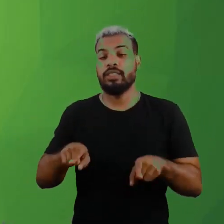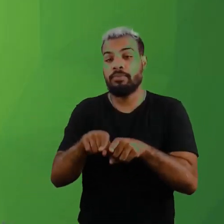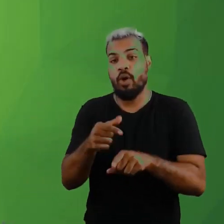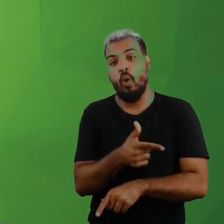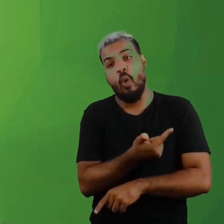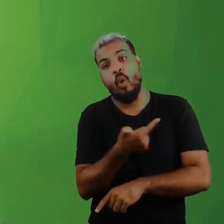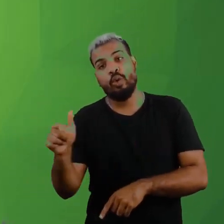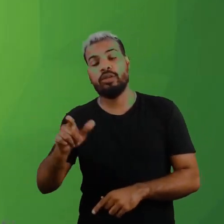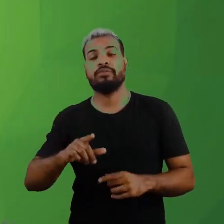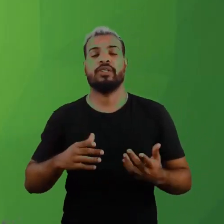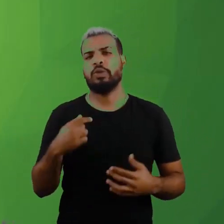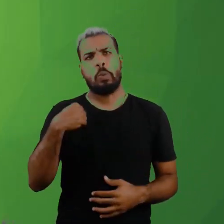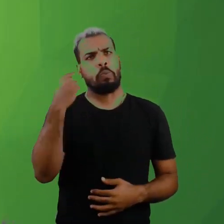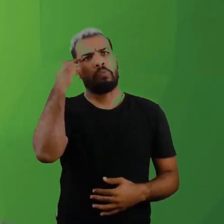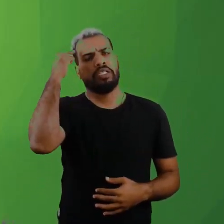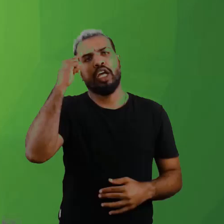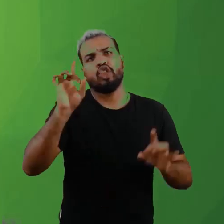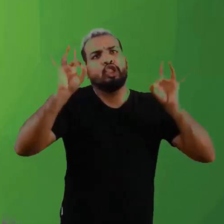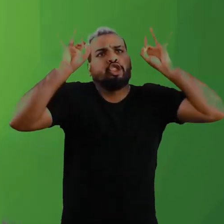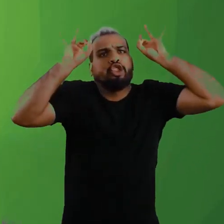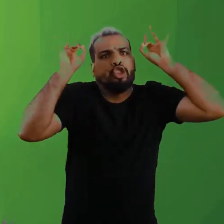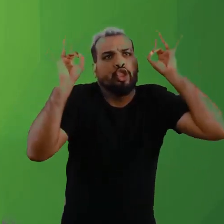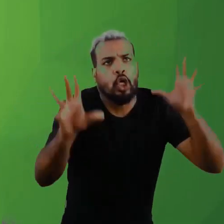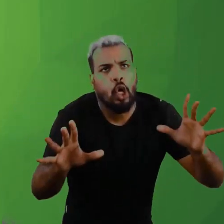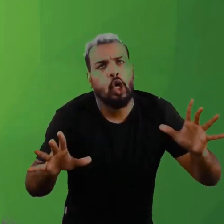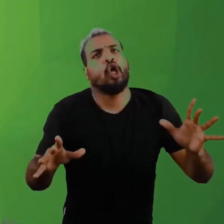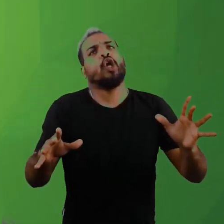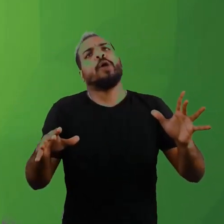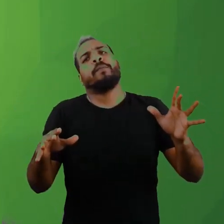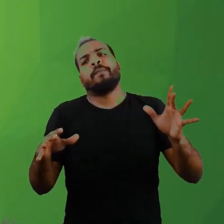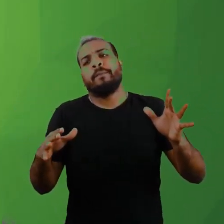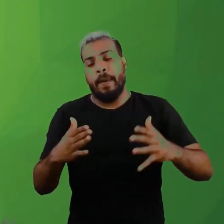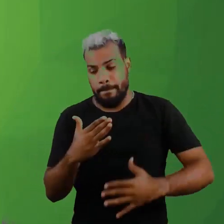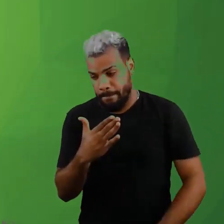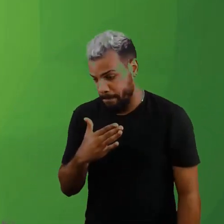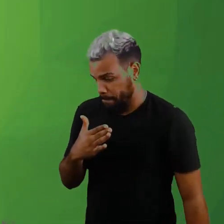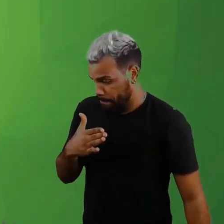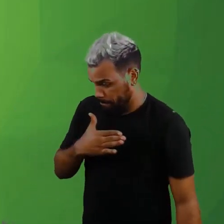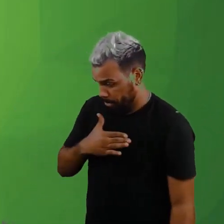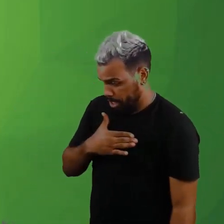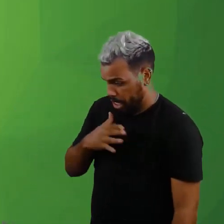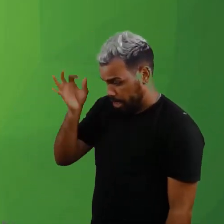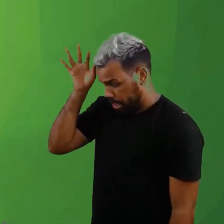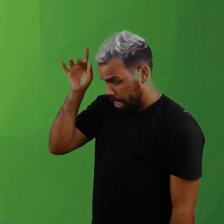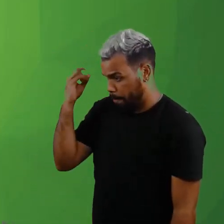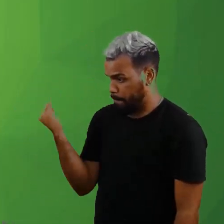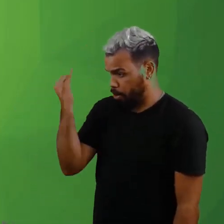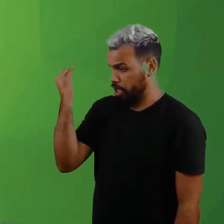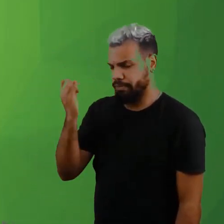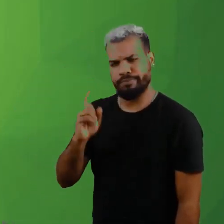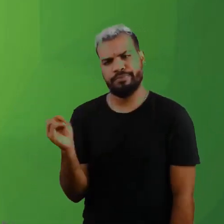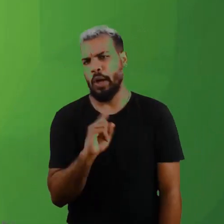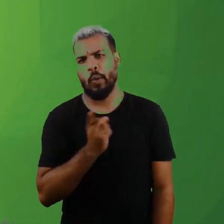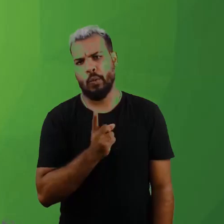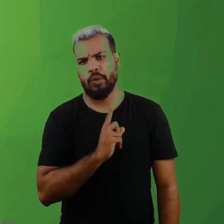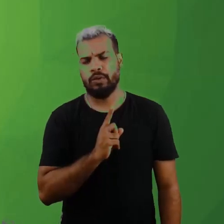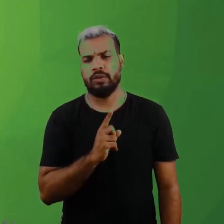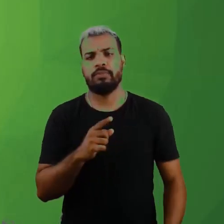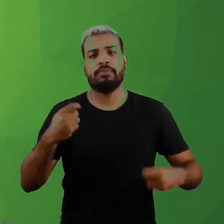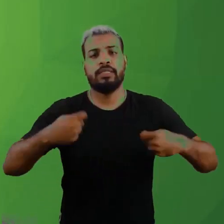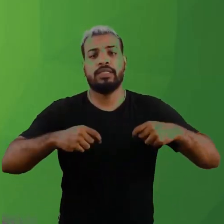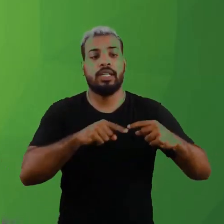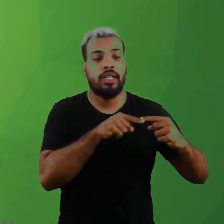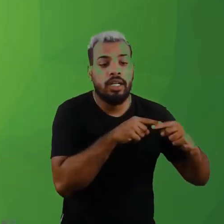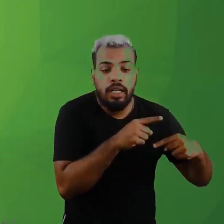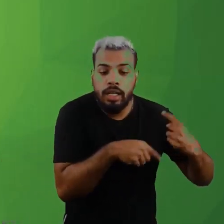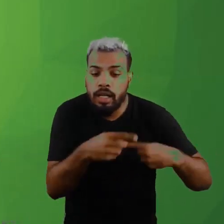sistêmica. A gente não pode simplesmente achar que a minha ideia vai ser fundamental. A gente tem que